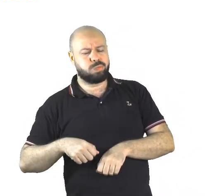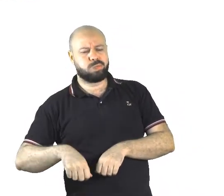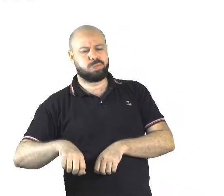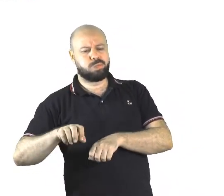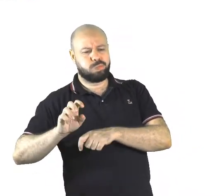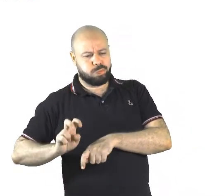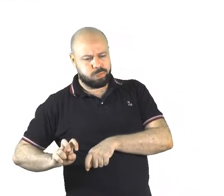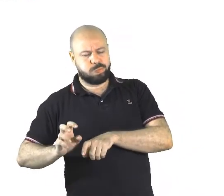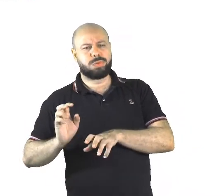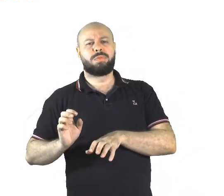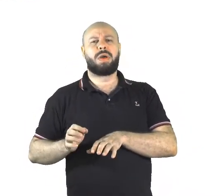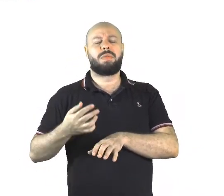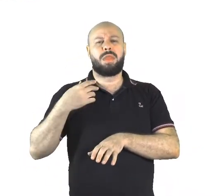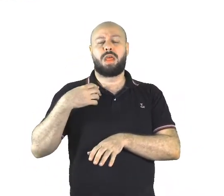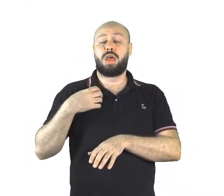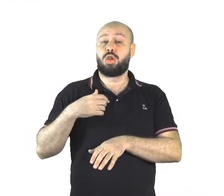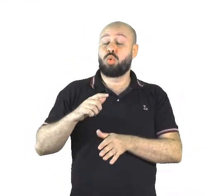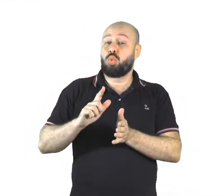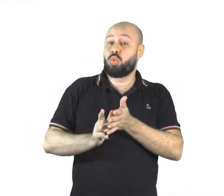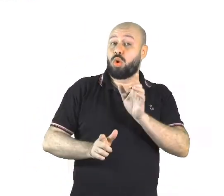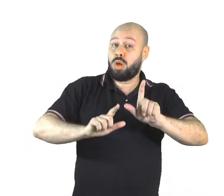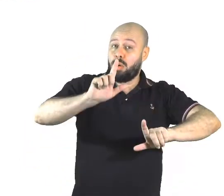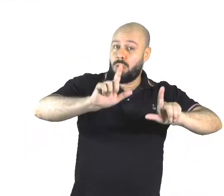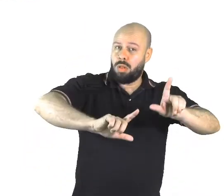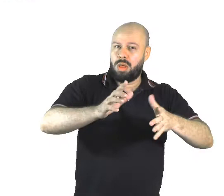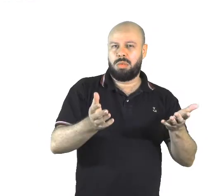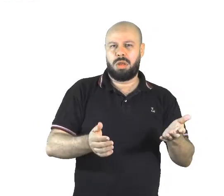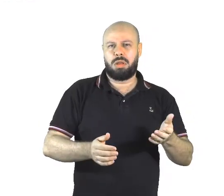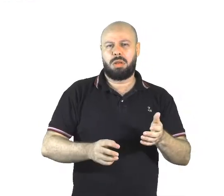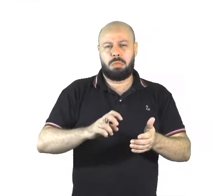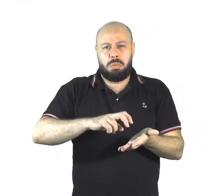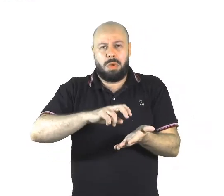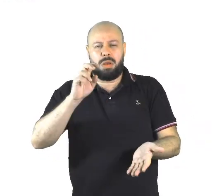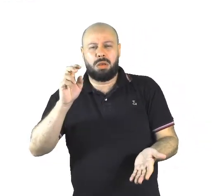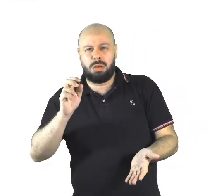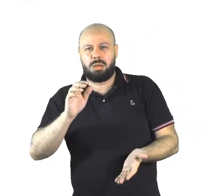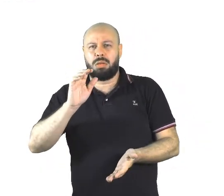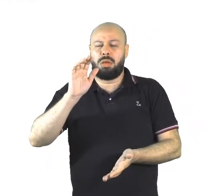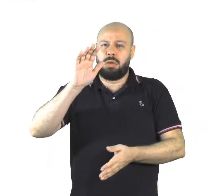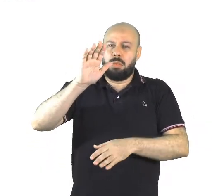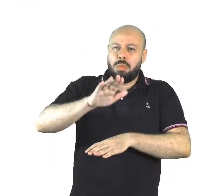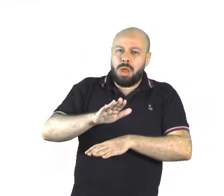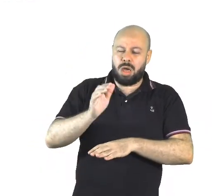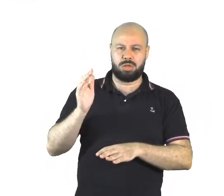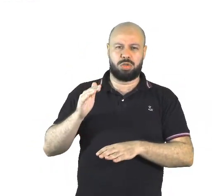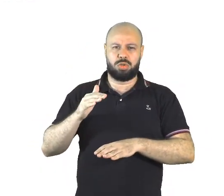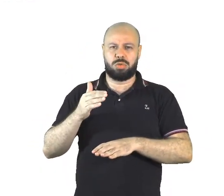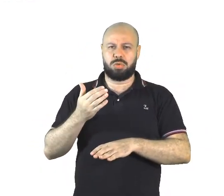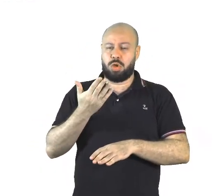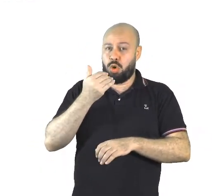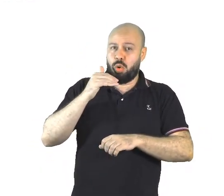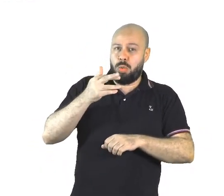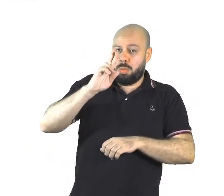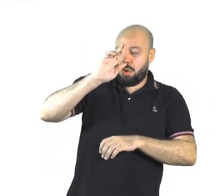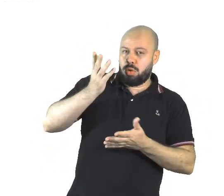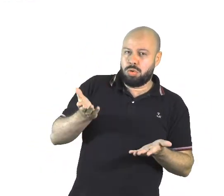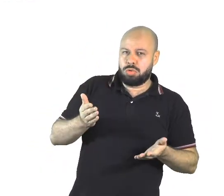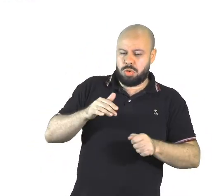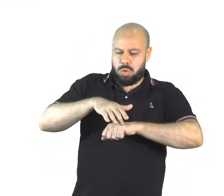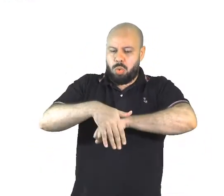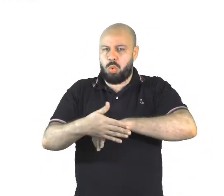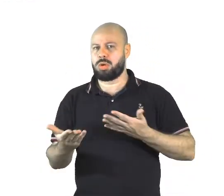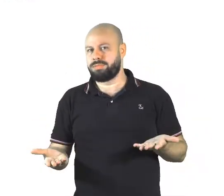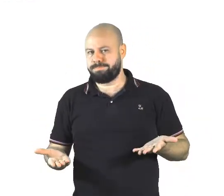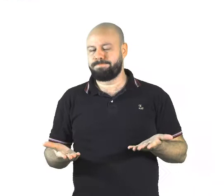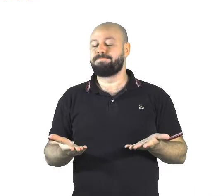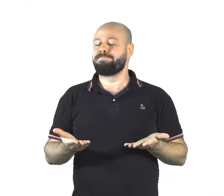da manhã, ou o jornal da hora do almoço, ou o jornal da noite, mas é bom vocês já estarem assistindo os jornais,